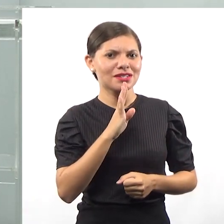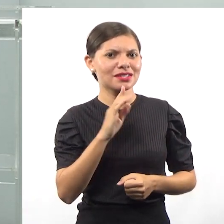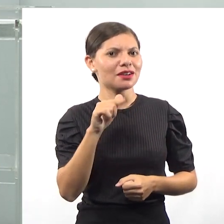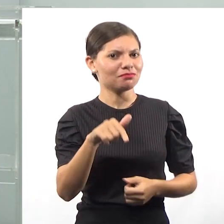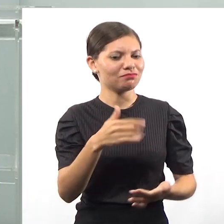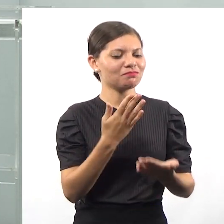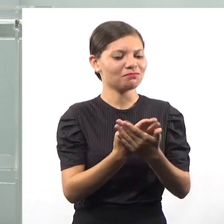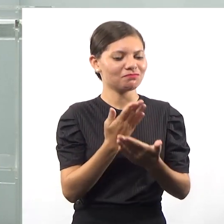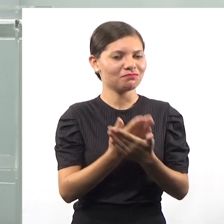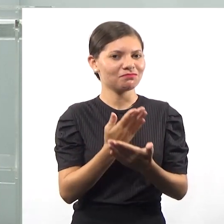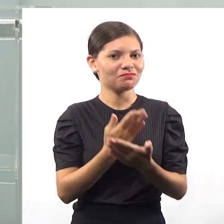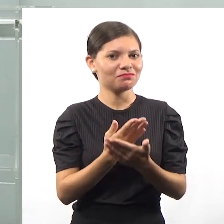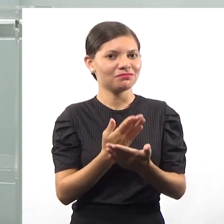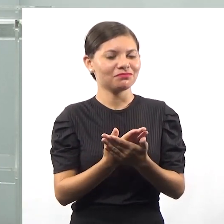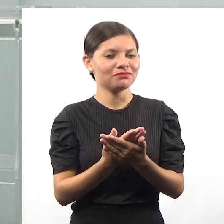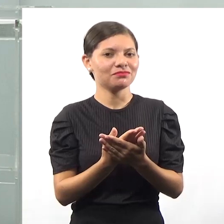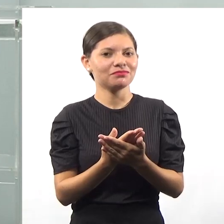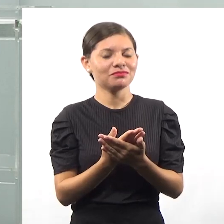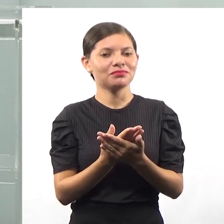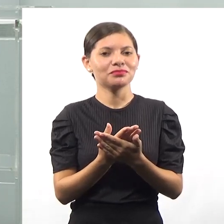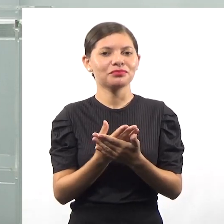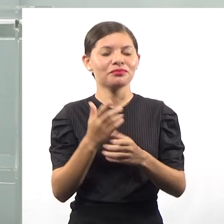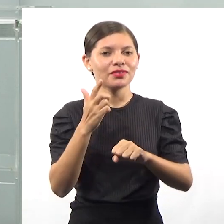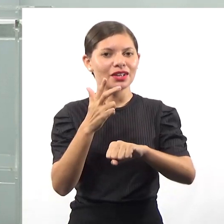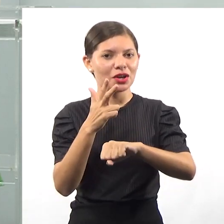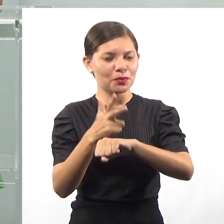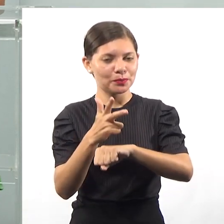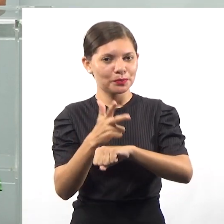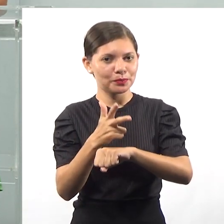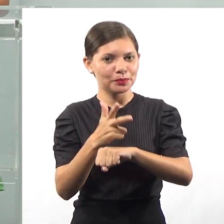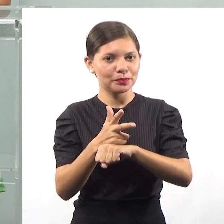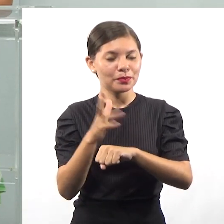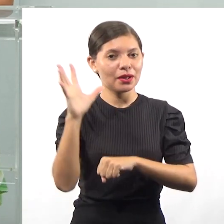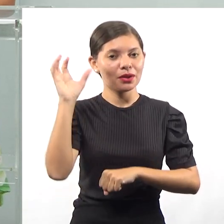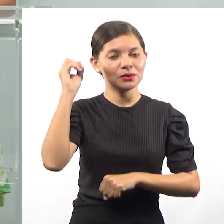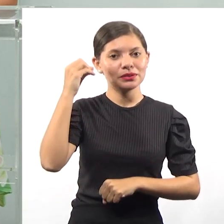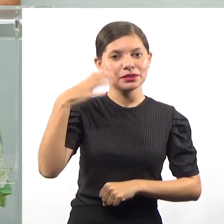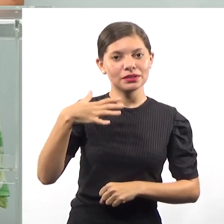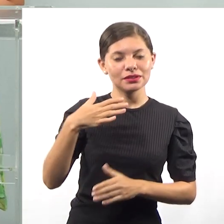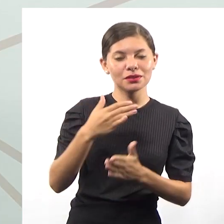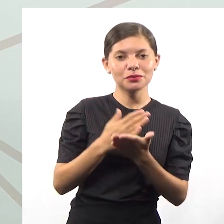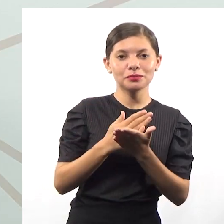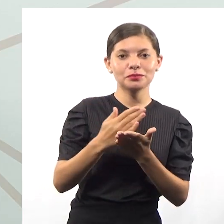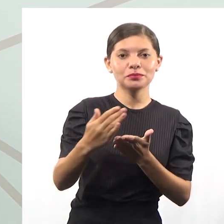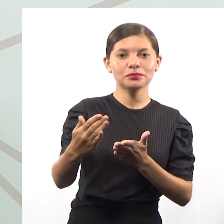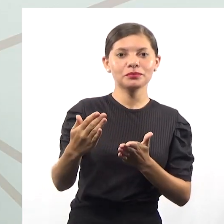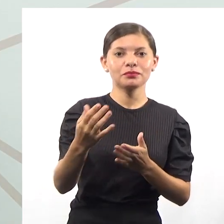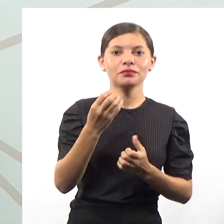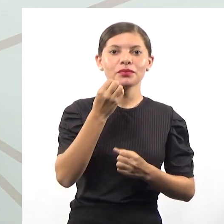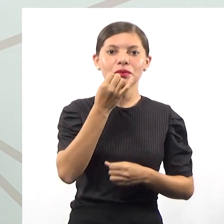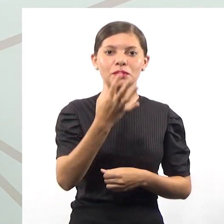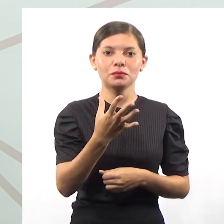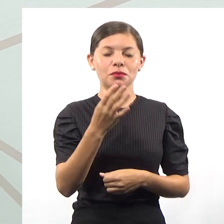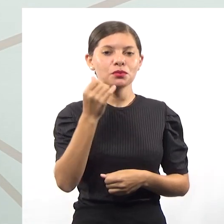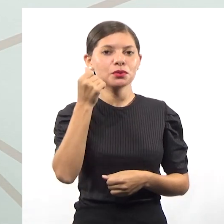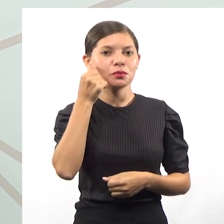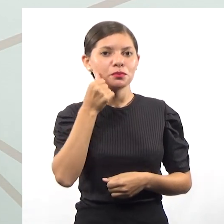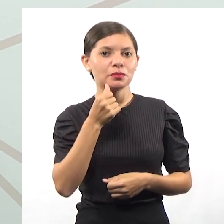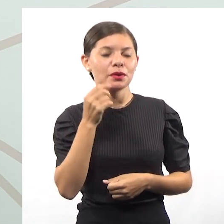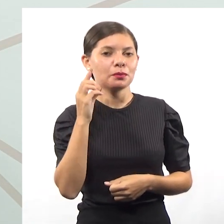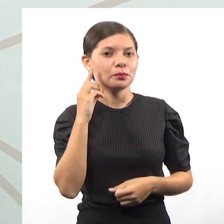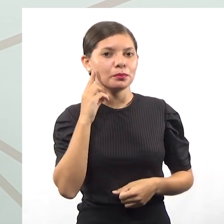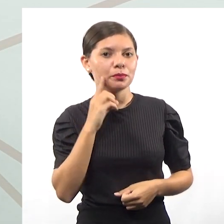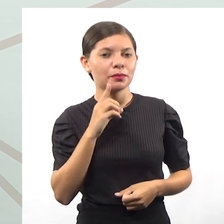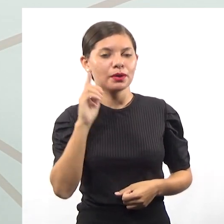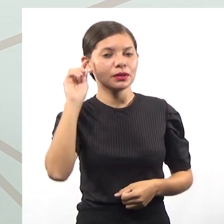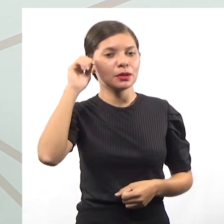o episódio, você não pode perder. Para a gente iniciar, passarei minha audiodescrição. Bom, eu sou uma mulher parda, de